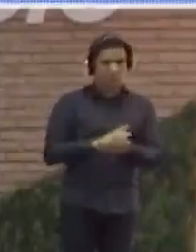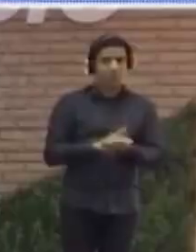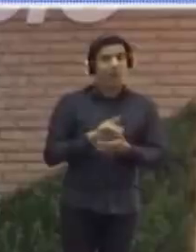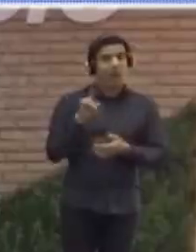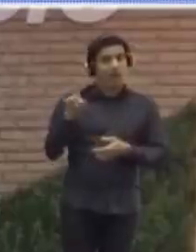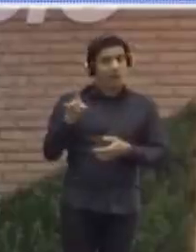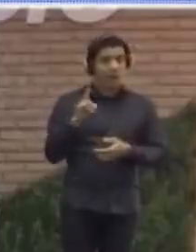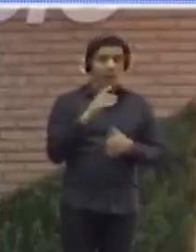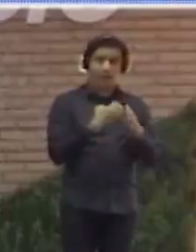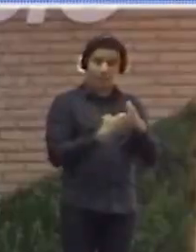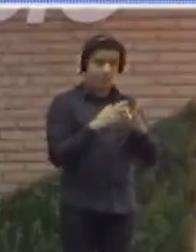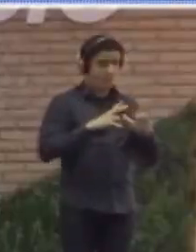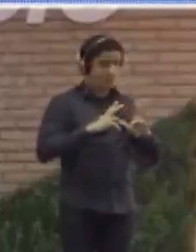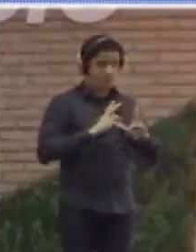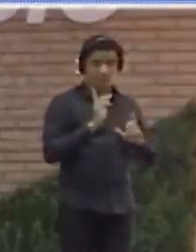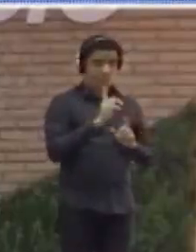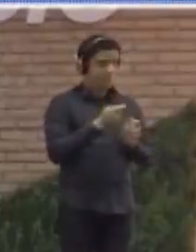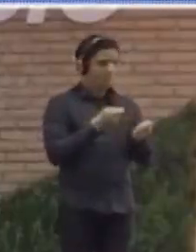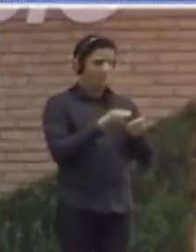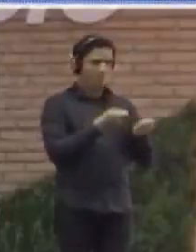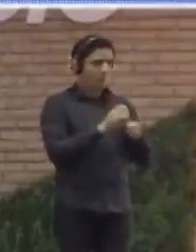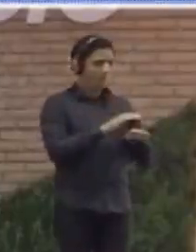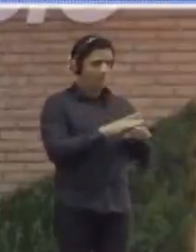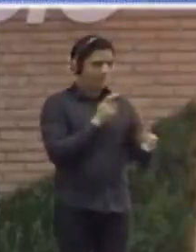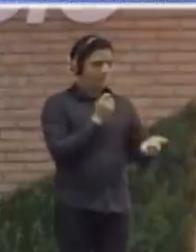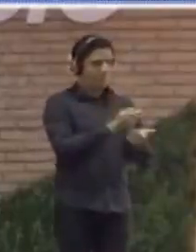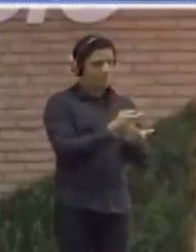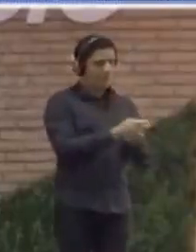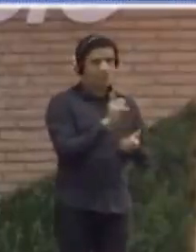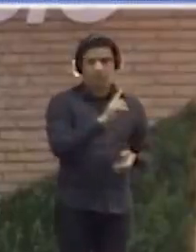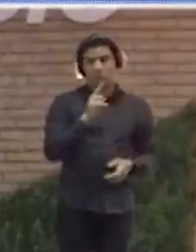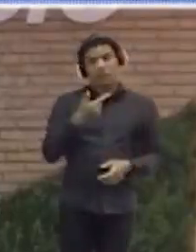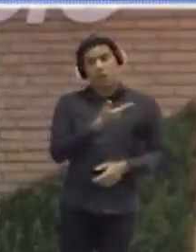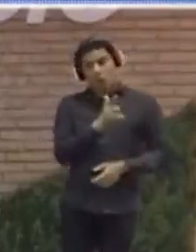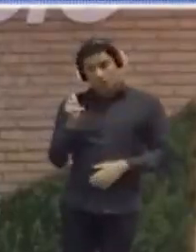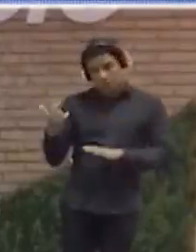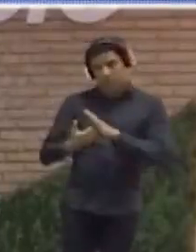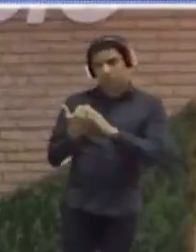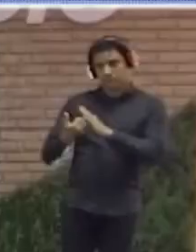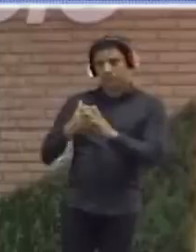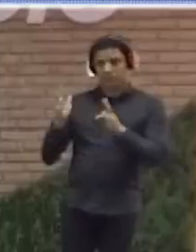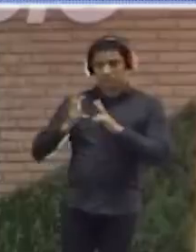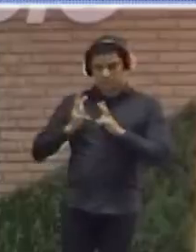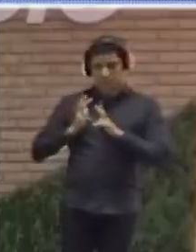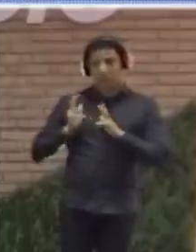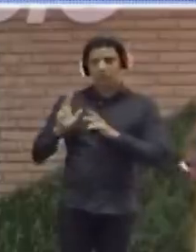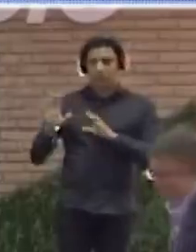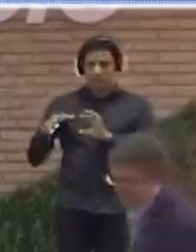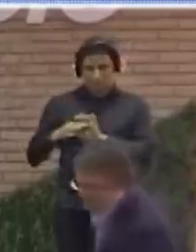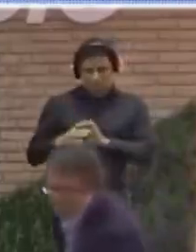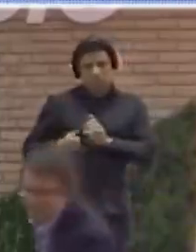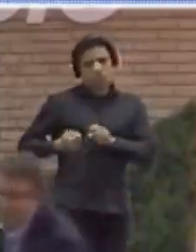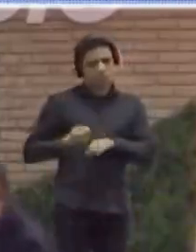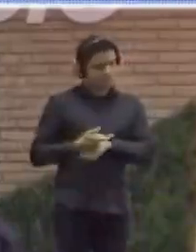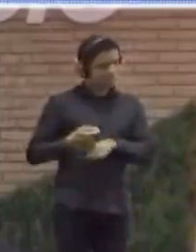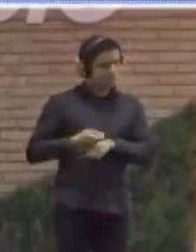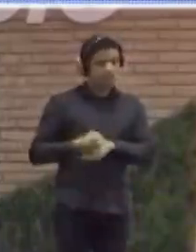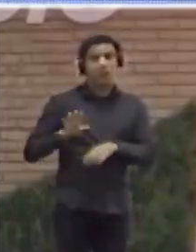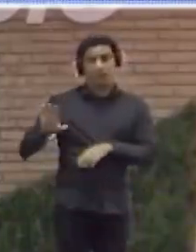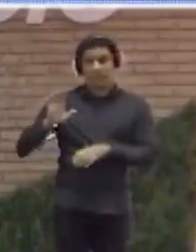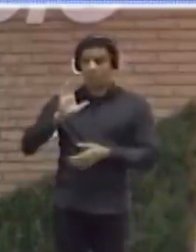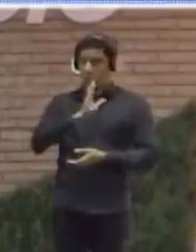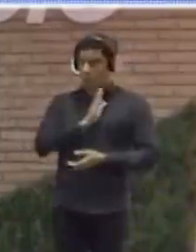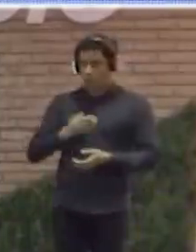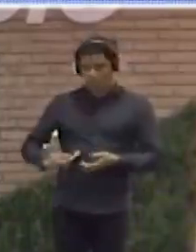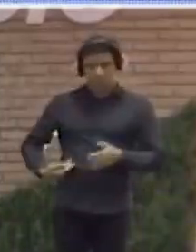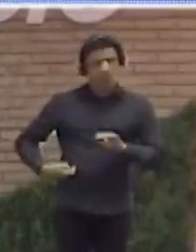não controla mais a London Eye, agora você tem outras empresas particulares ligadas a ela, mas existe um subsídio do governo